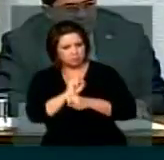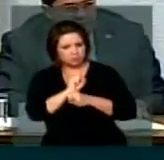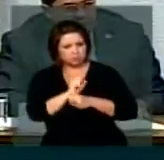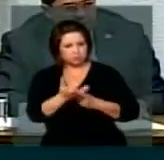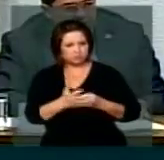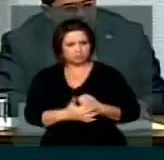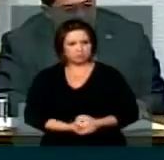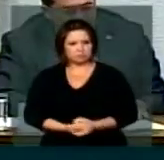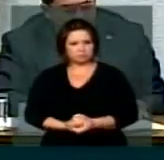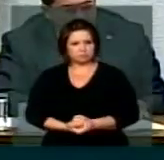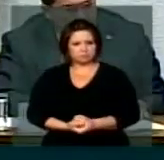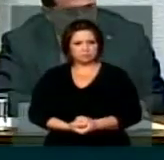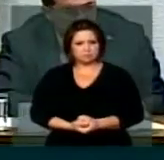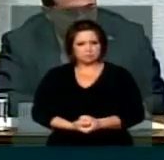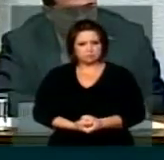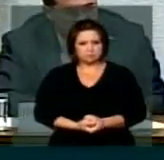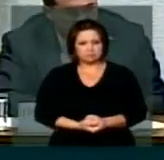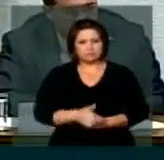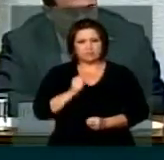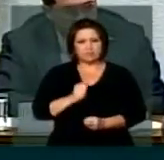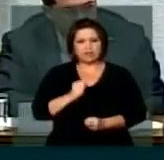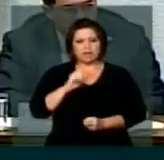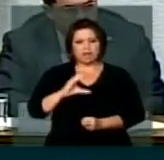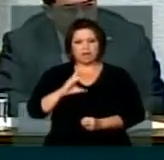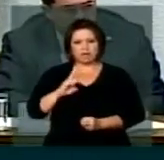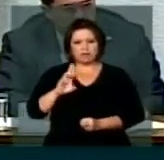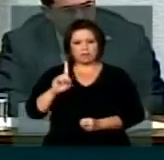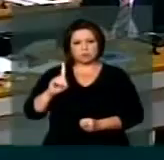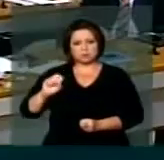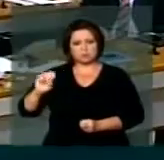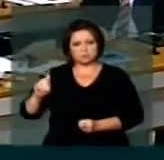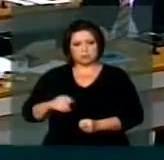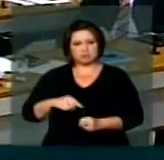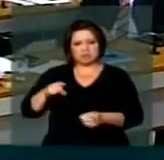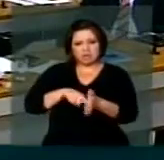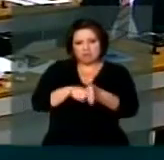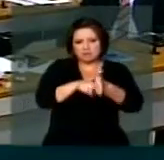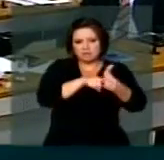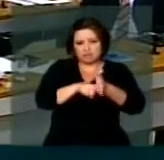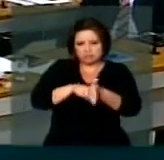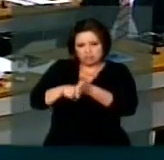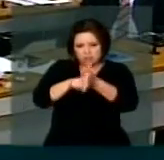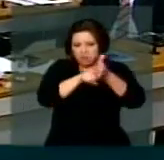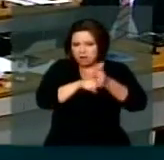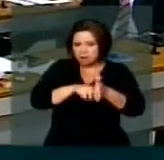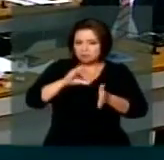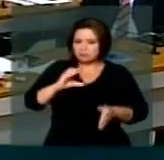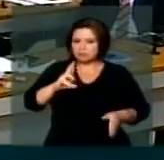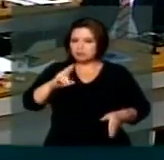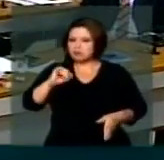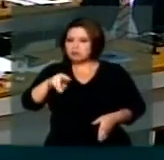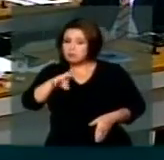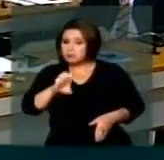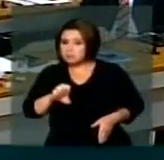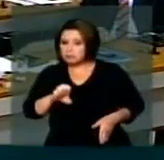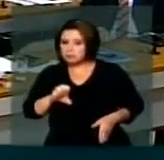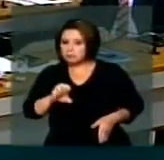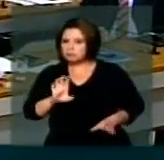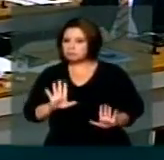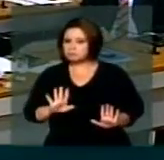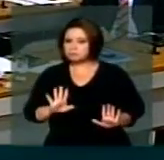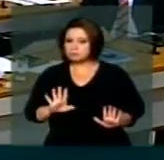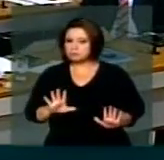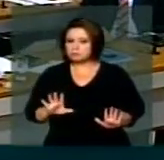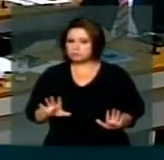Ele está como acusado. Está como investigado. Ou seja, está sendo investigado de crimes. Não. Da sua participação com relação àquilo...